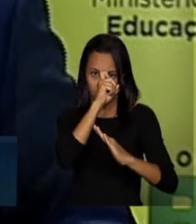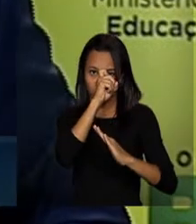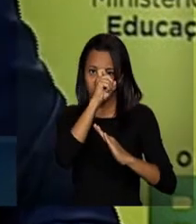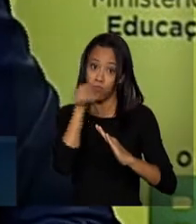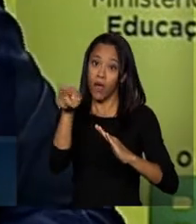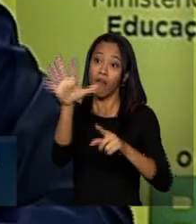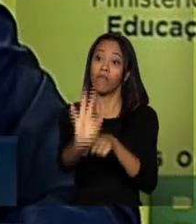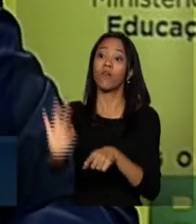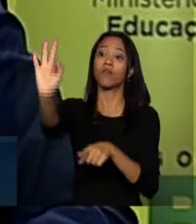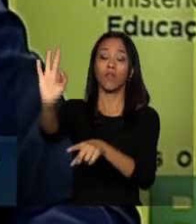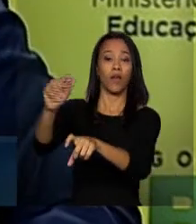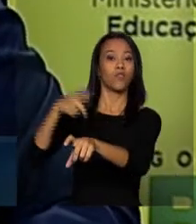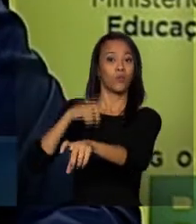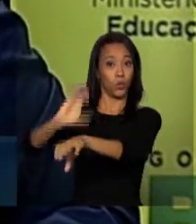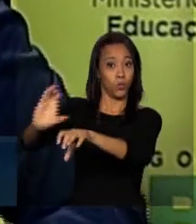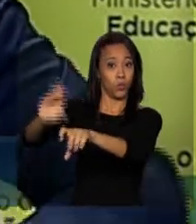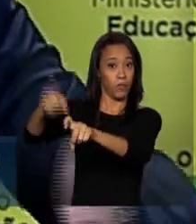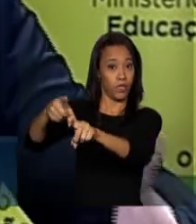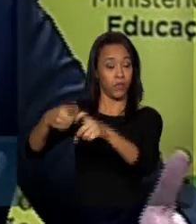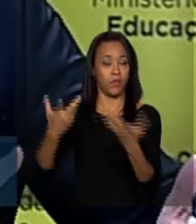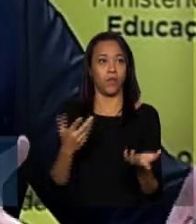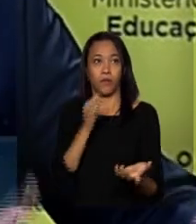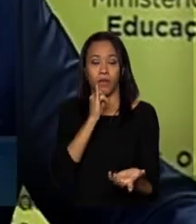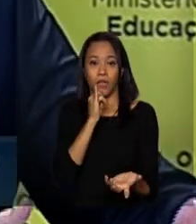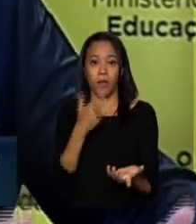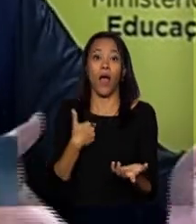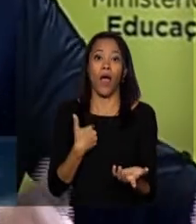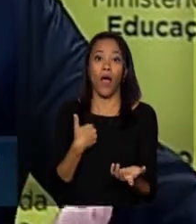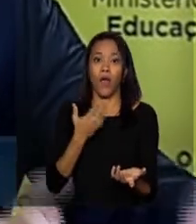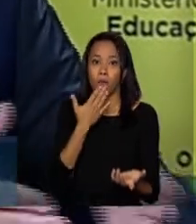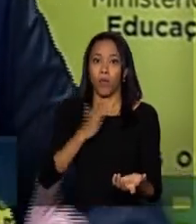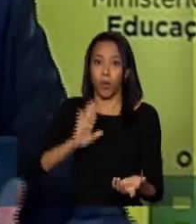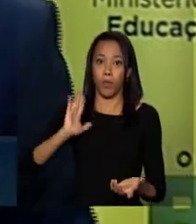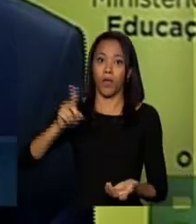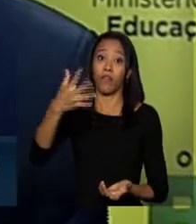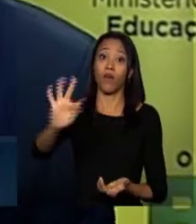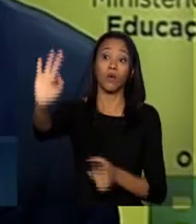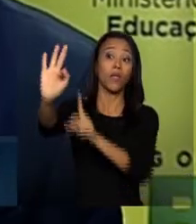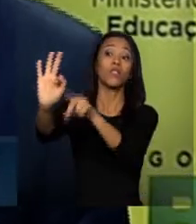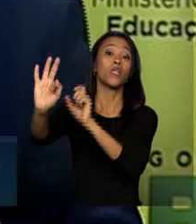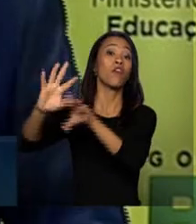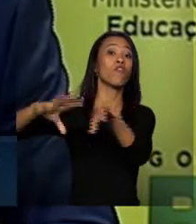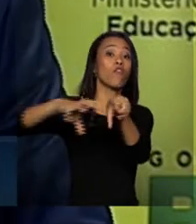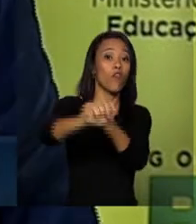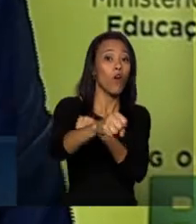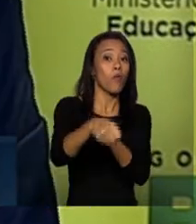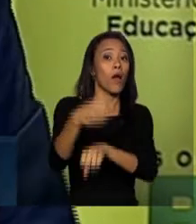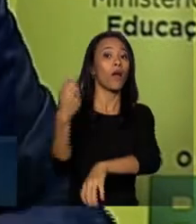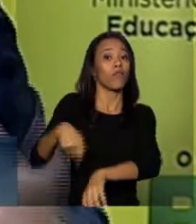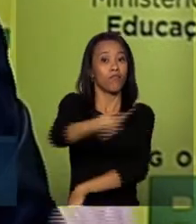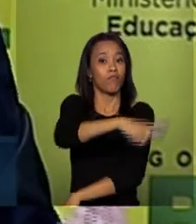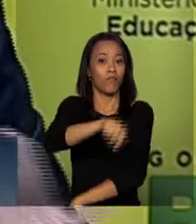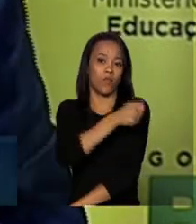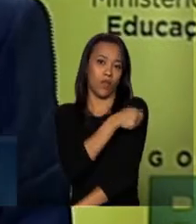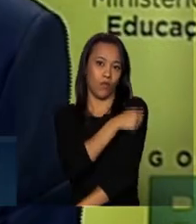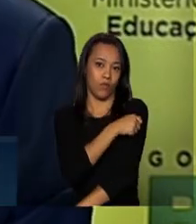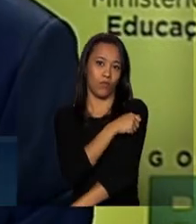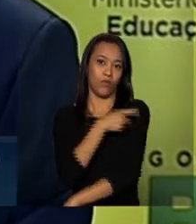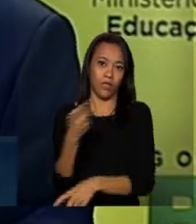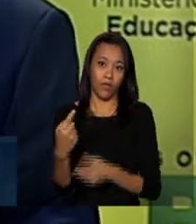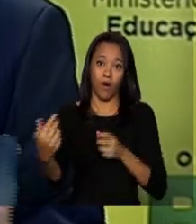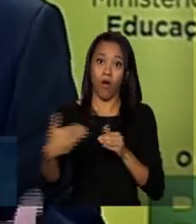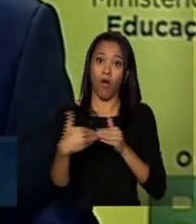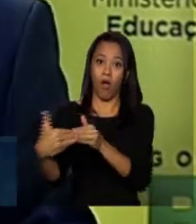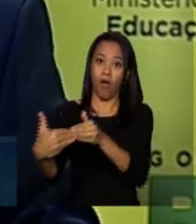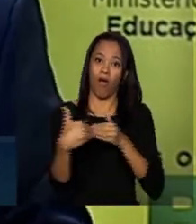privada, eu me comprometo a fazer a formação dos alunos na rede, mas também a entrar com esse compromisso. E nós, Ministério